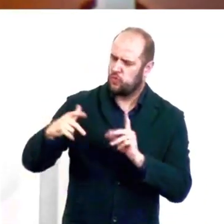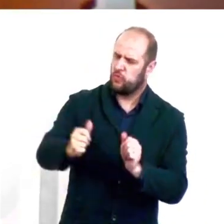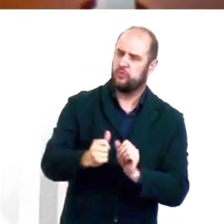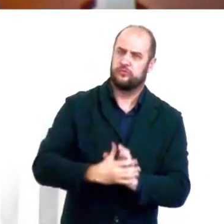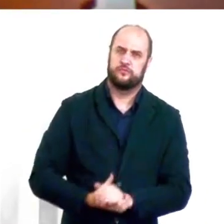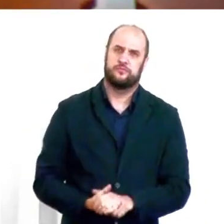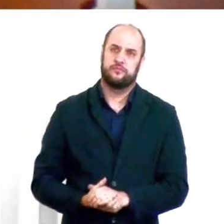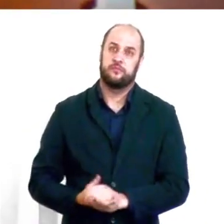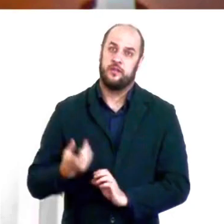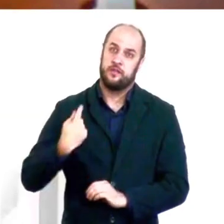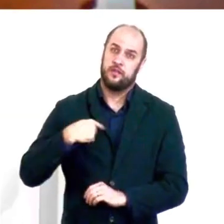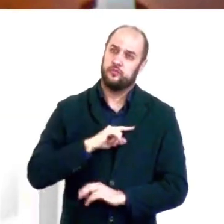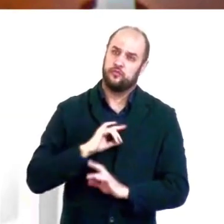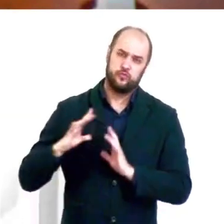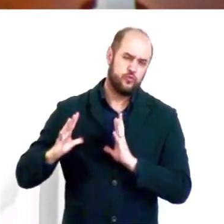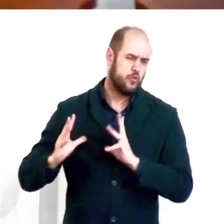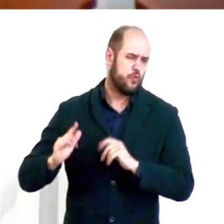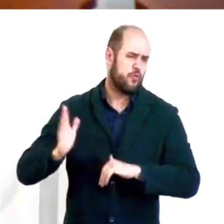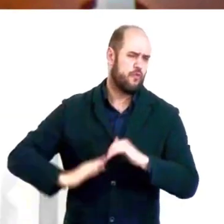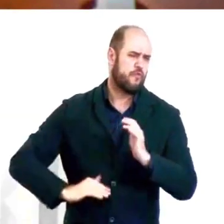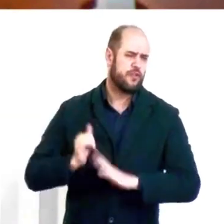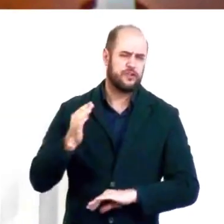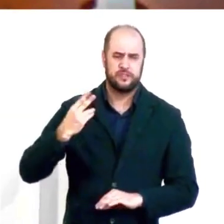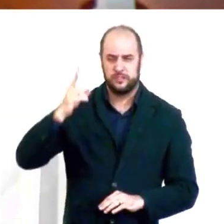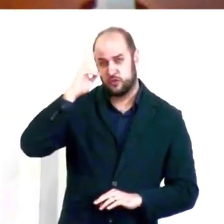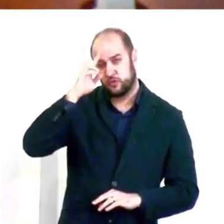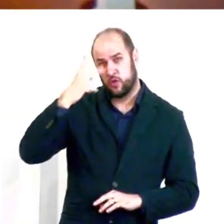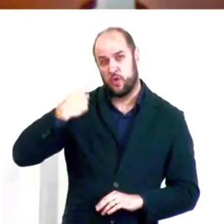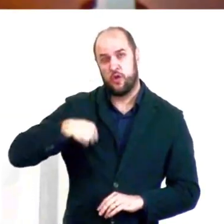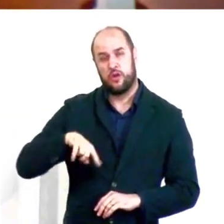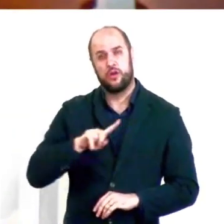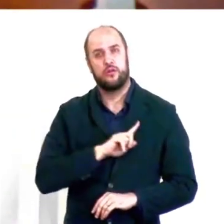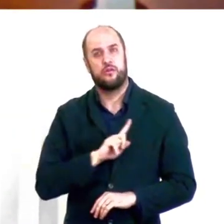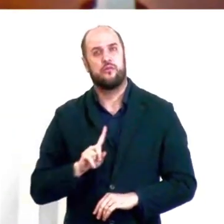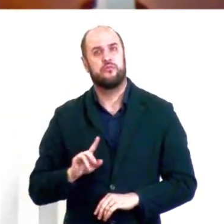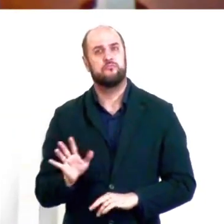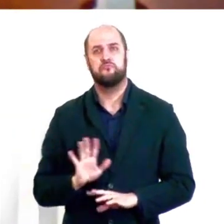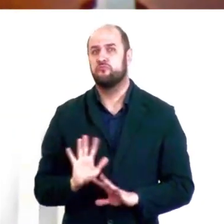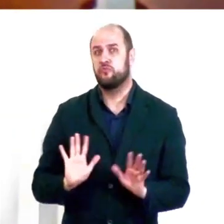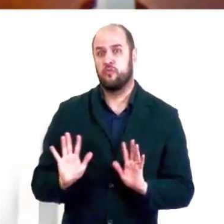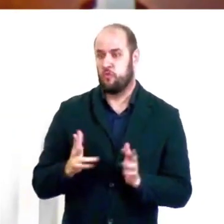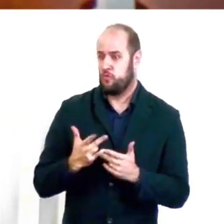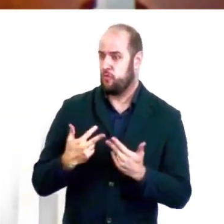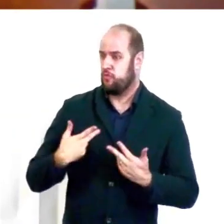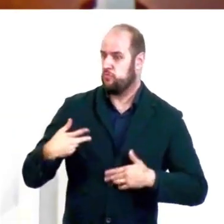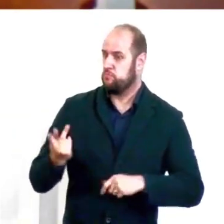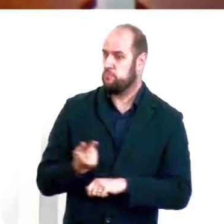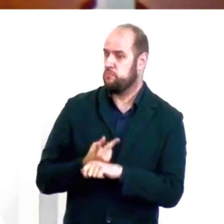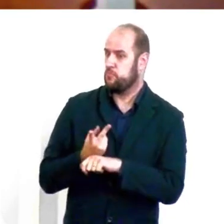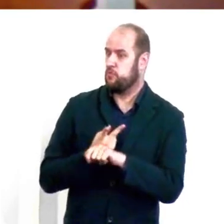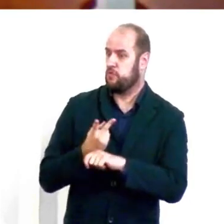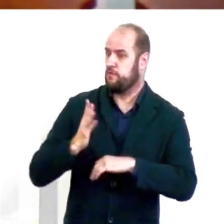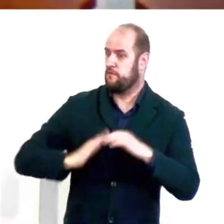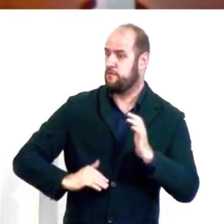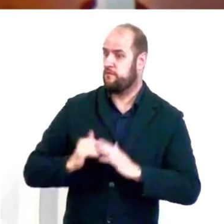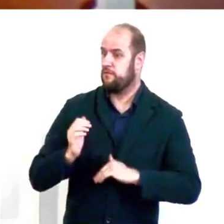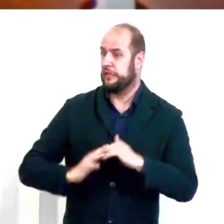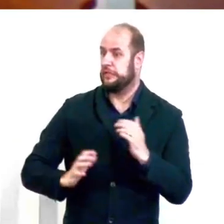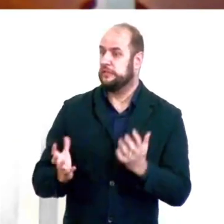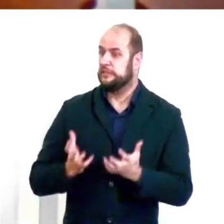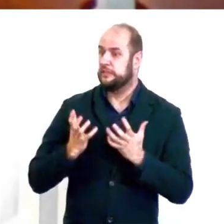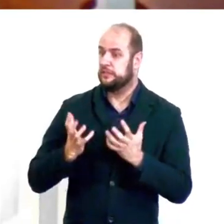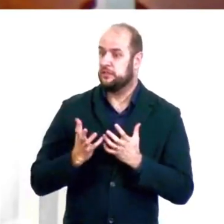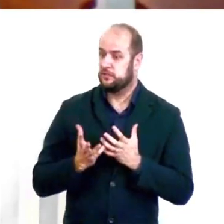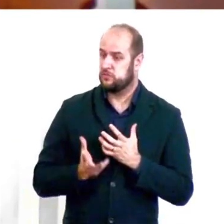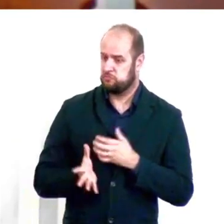vamos fazer em nossa história não é algo que eu vou buscar fazer dentro